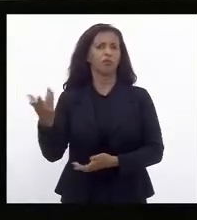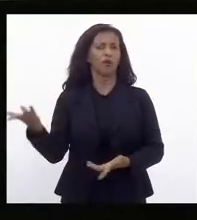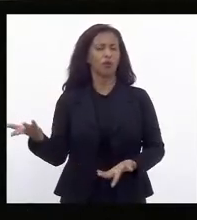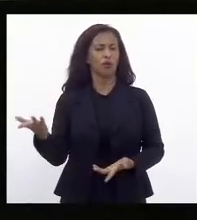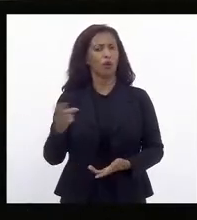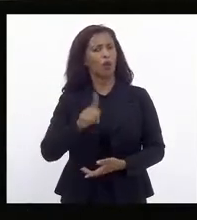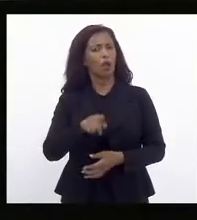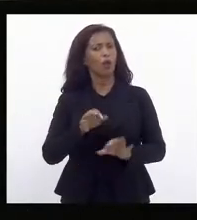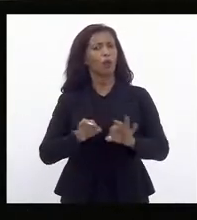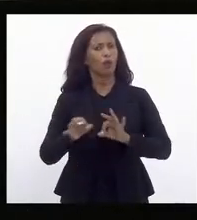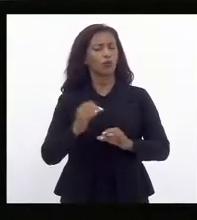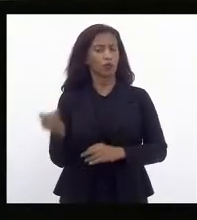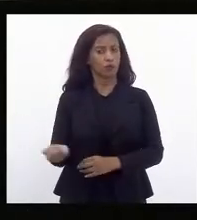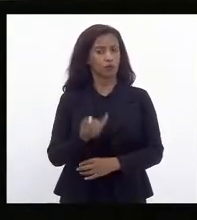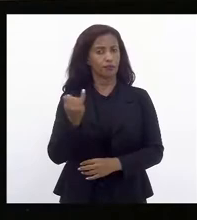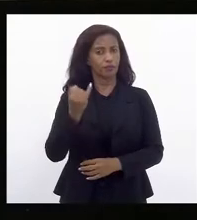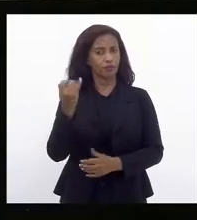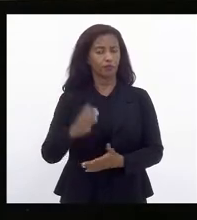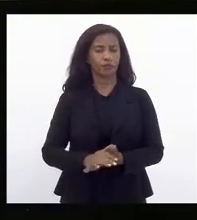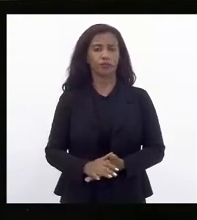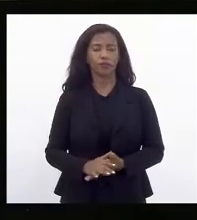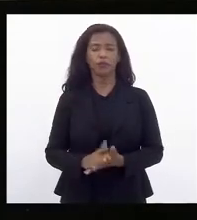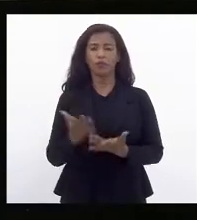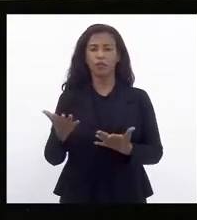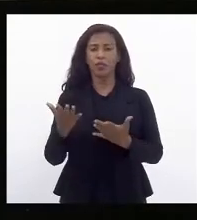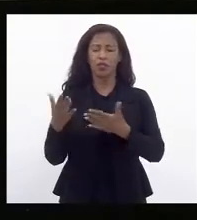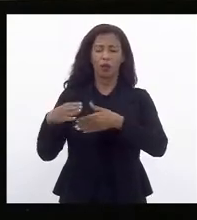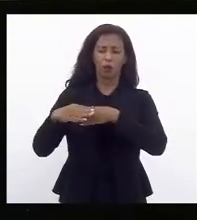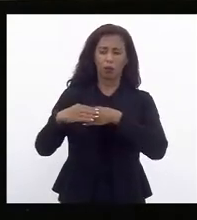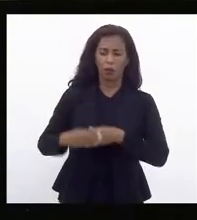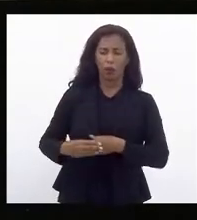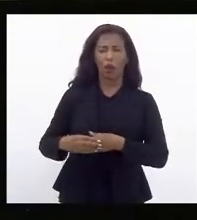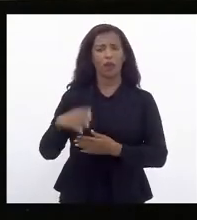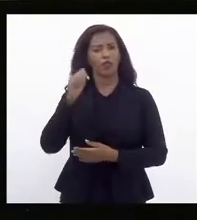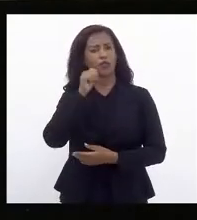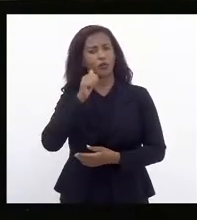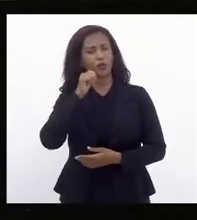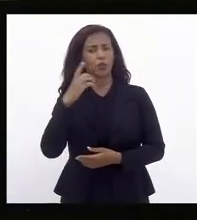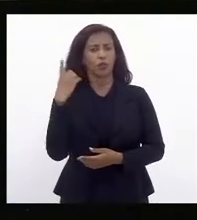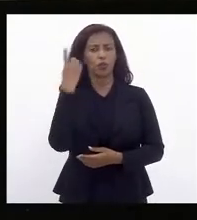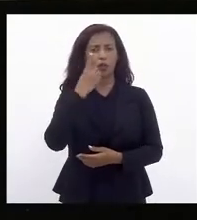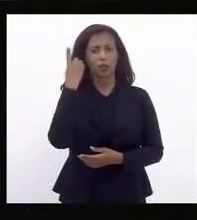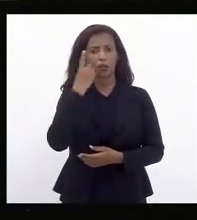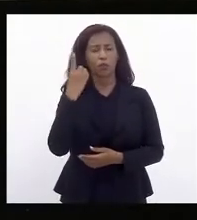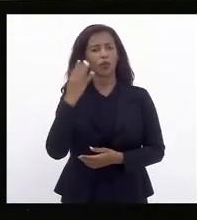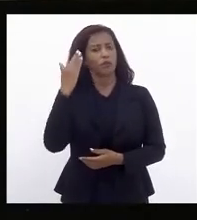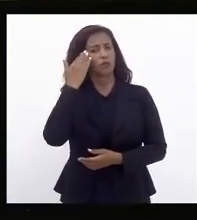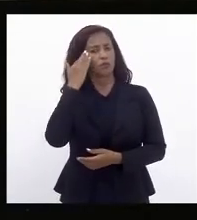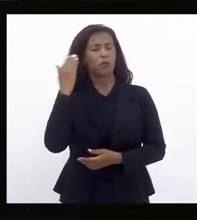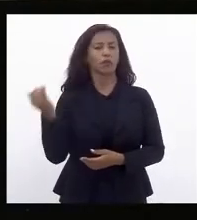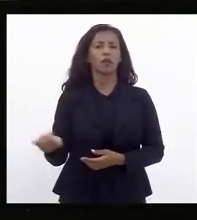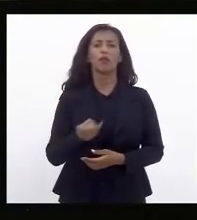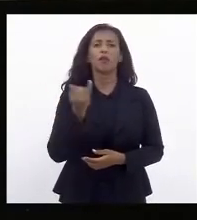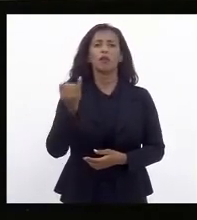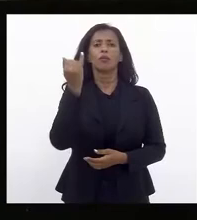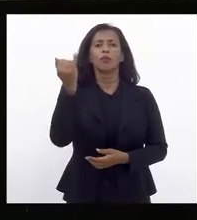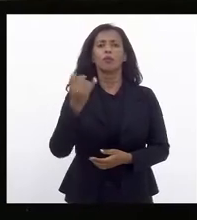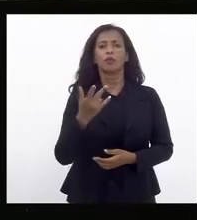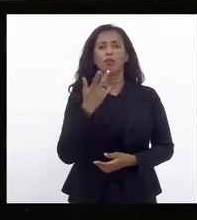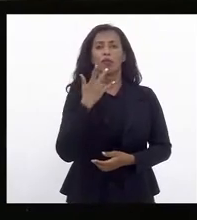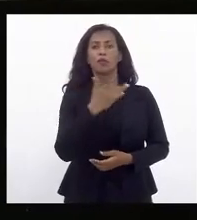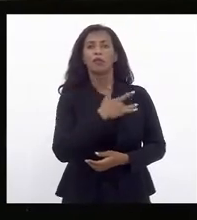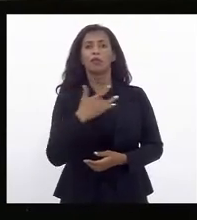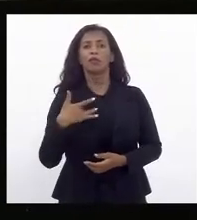projeto importantíssimo, que eu queria fazer essa saudação à bancada feminina, a todos os deputados que entenderam a importância, que isso quer dizer